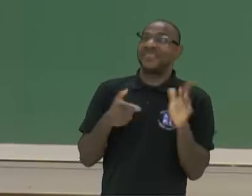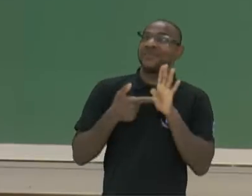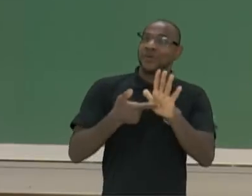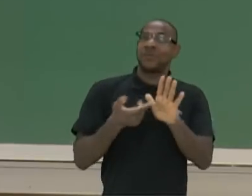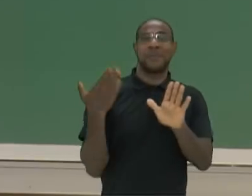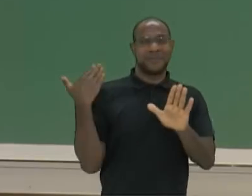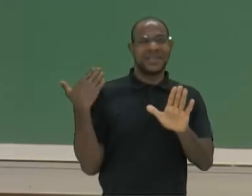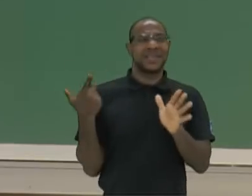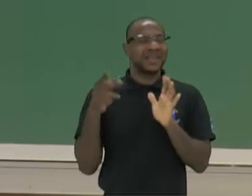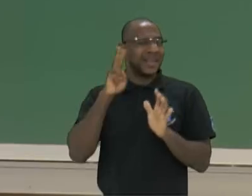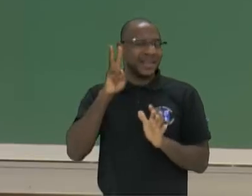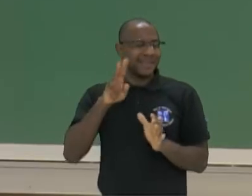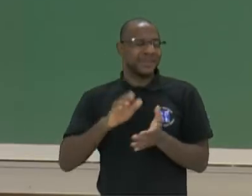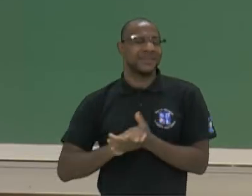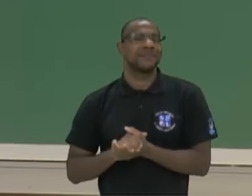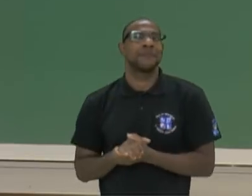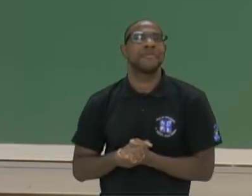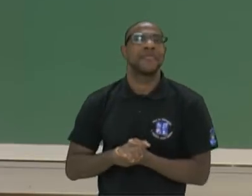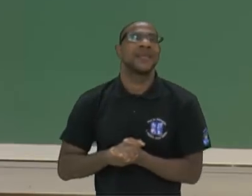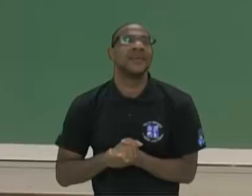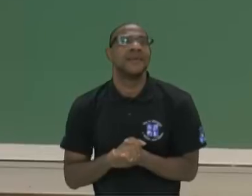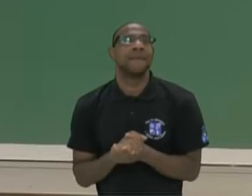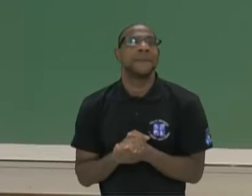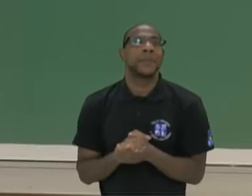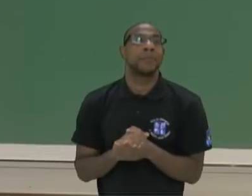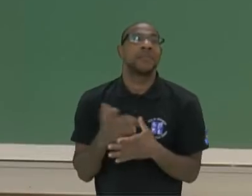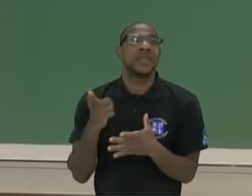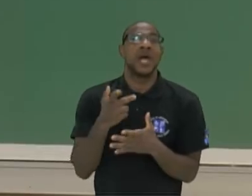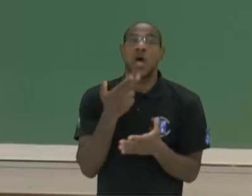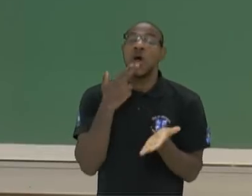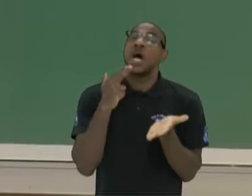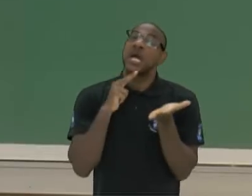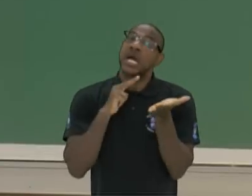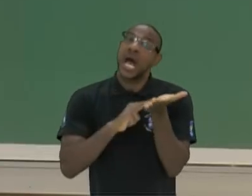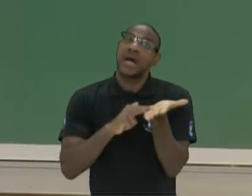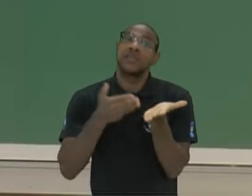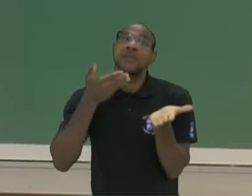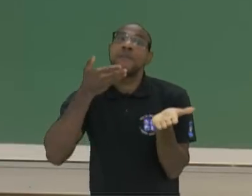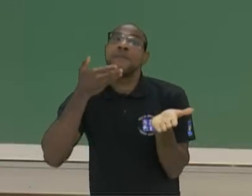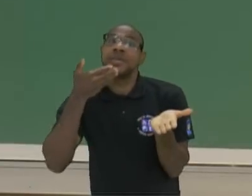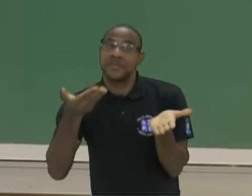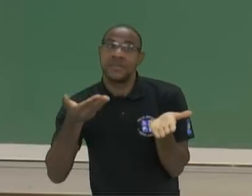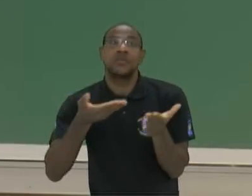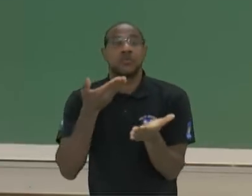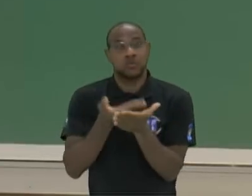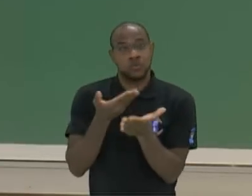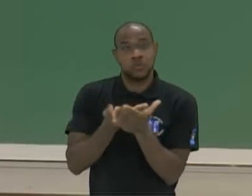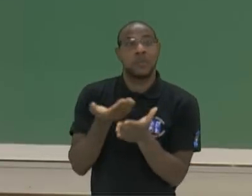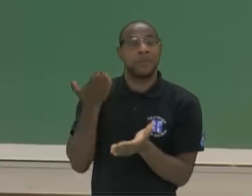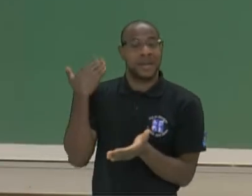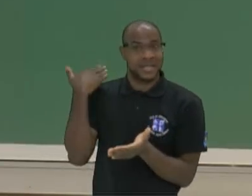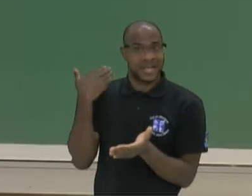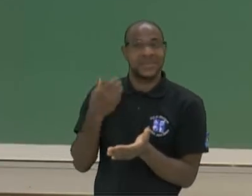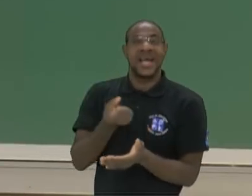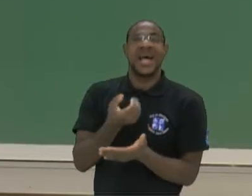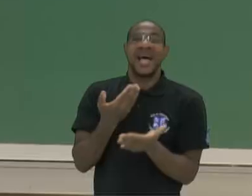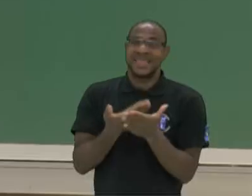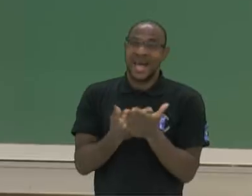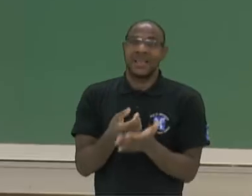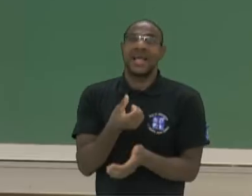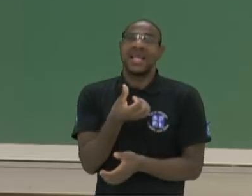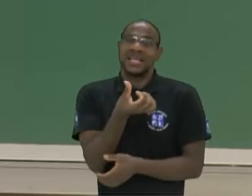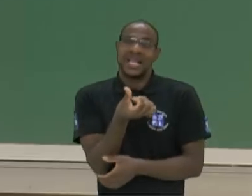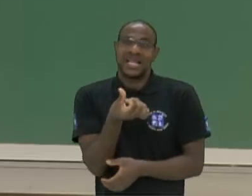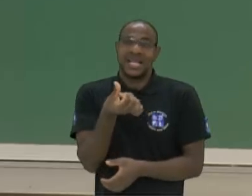lembra? Vamos lá. Tanto a carta de solicitação que a gente estudou na aula 69 e na aula